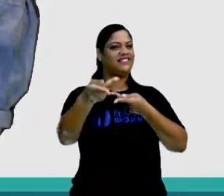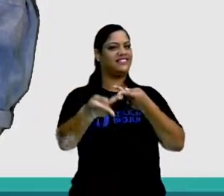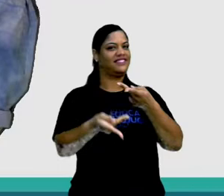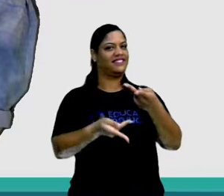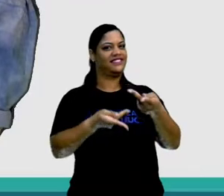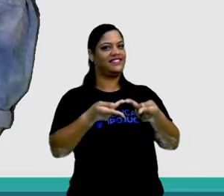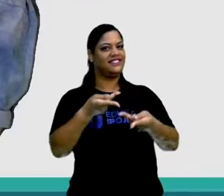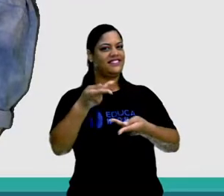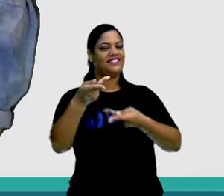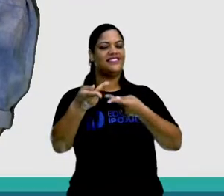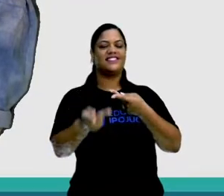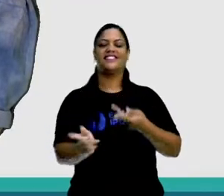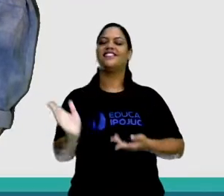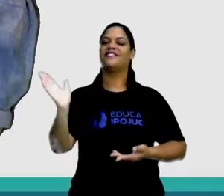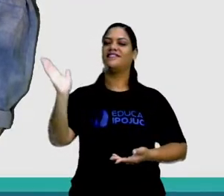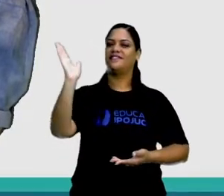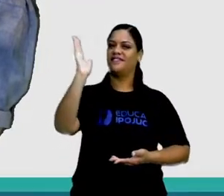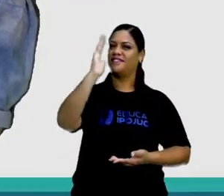contar.